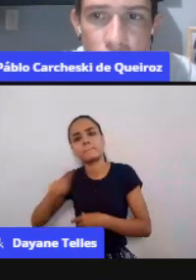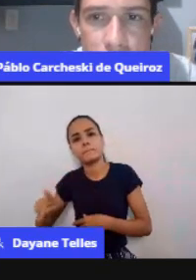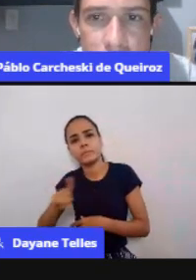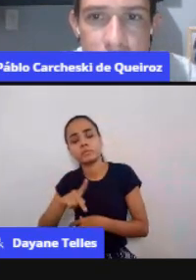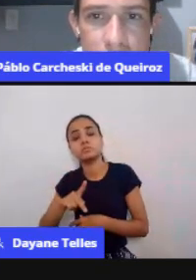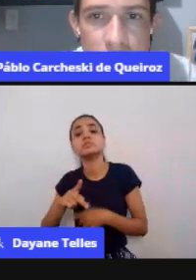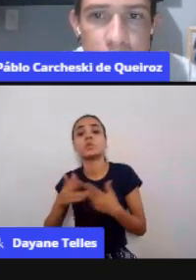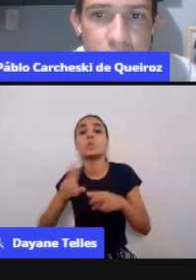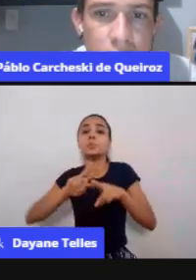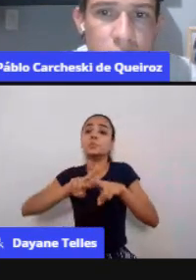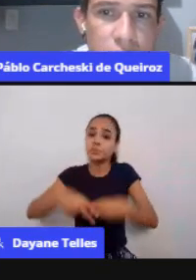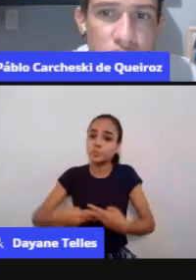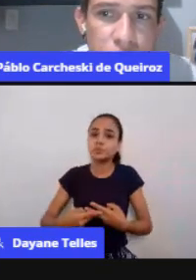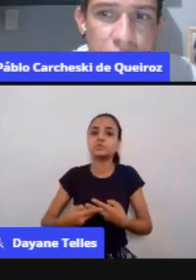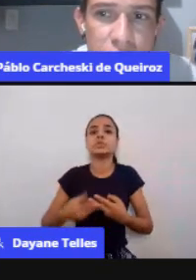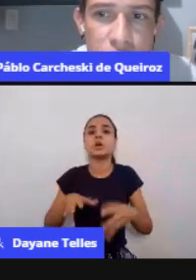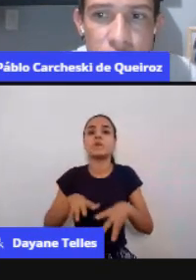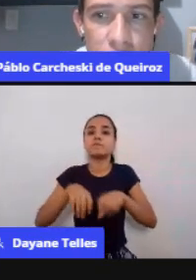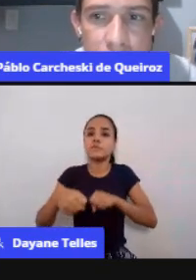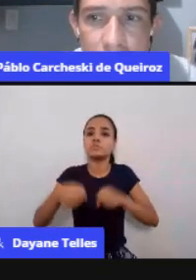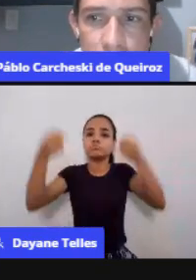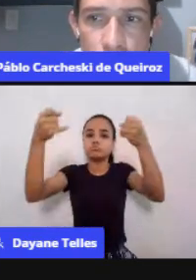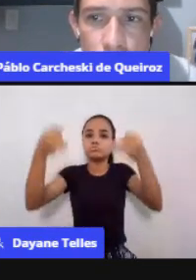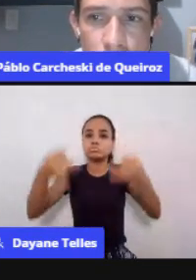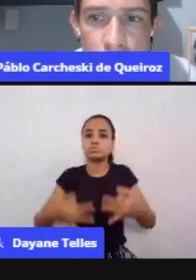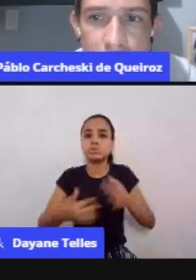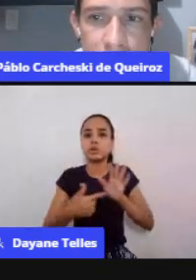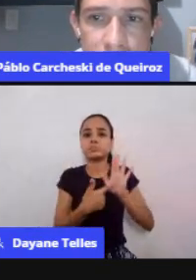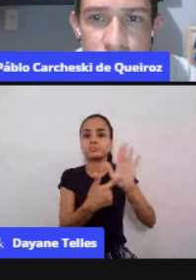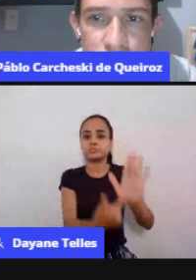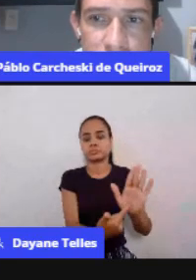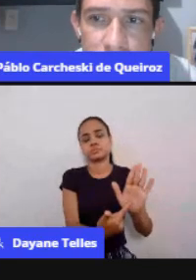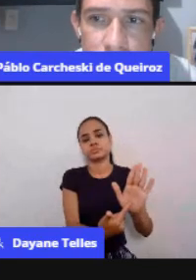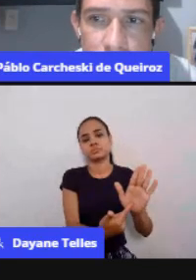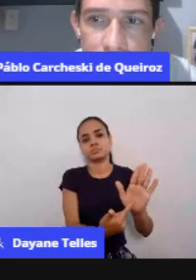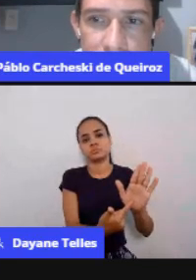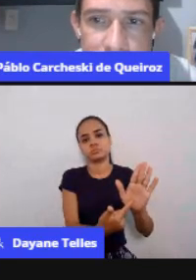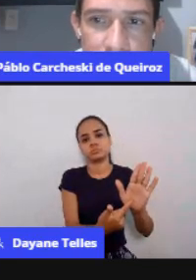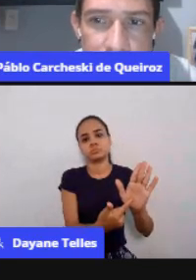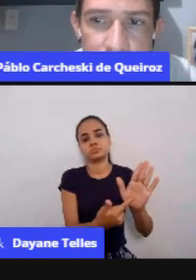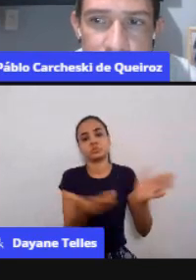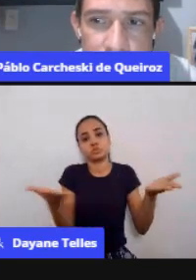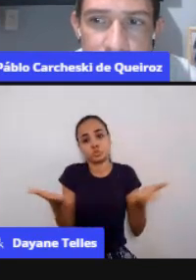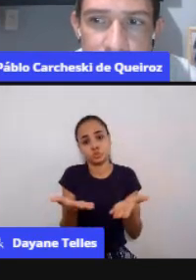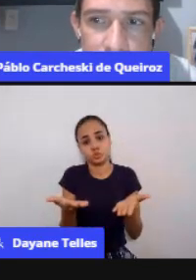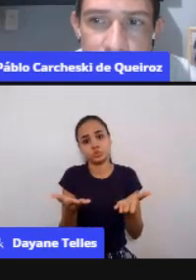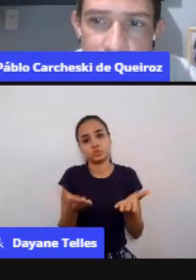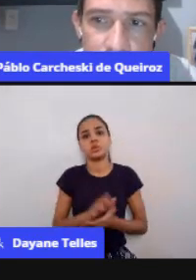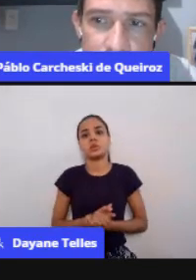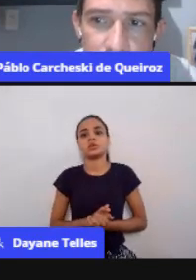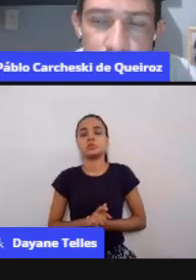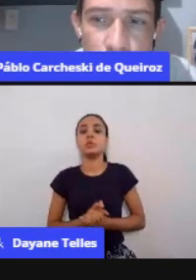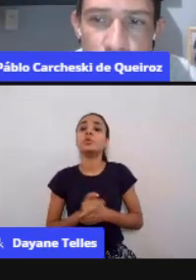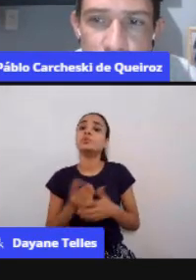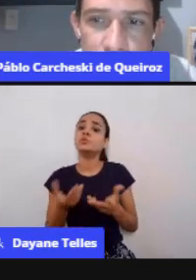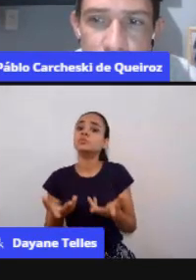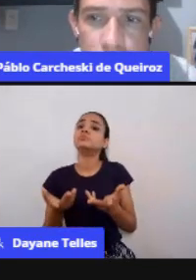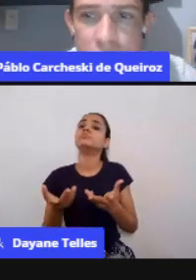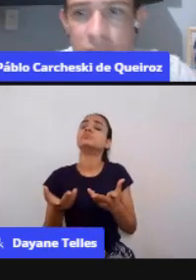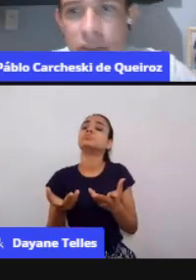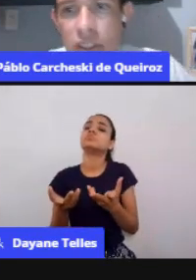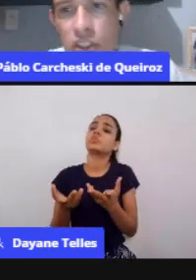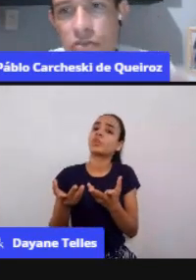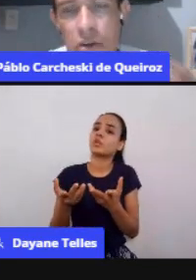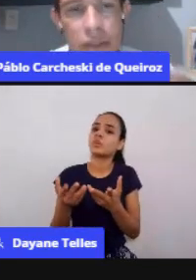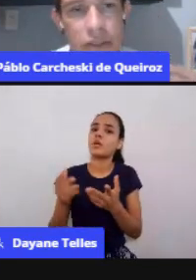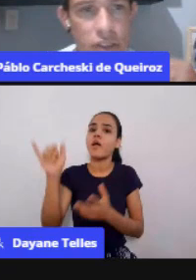Então, nós, da equipe, o que a gente fez? A gente acabou tirando essa imagem, né, essa fonte, né, vamos